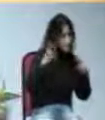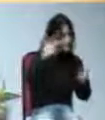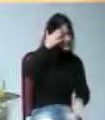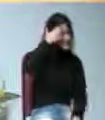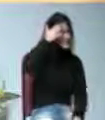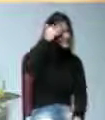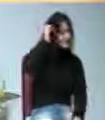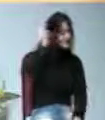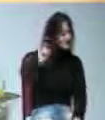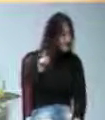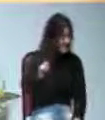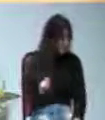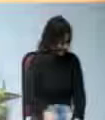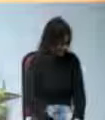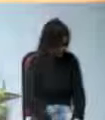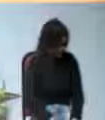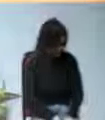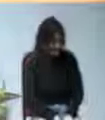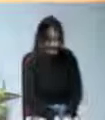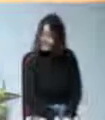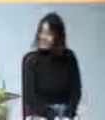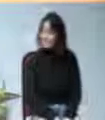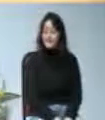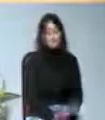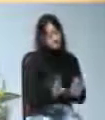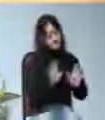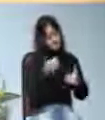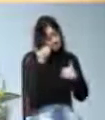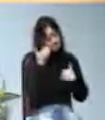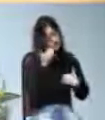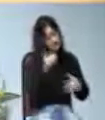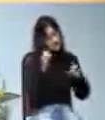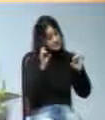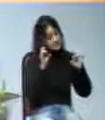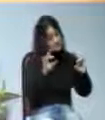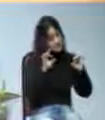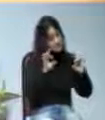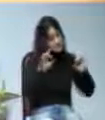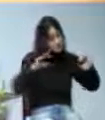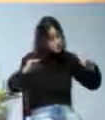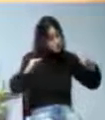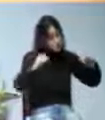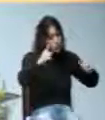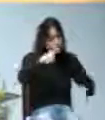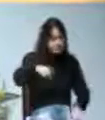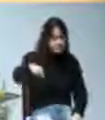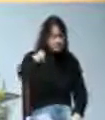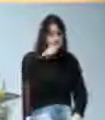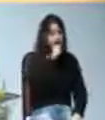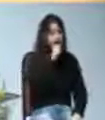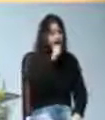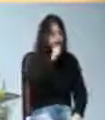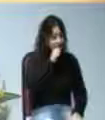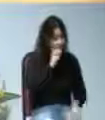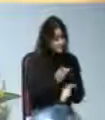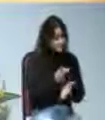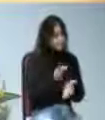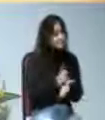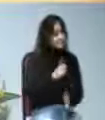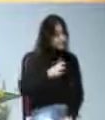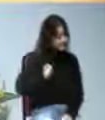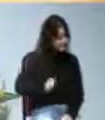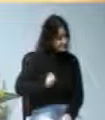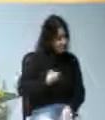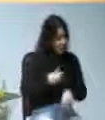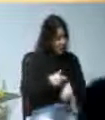outro para ser feito. Mas agradecer especialmente a todos vocês que ainda estão conosco